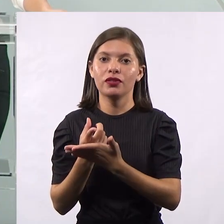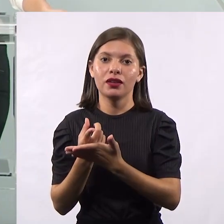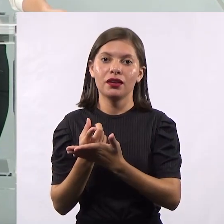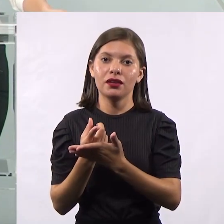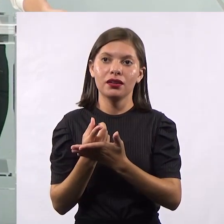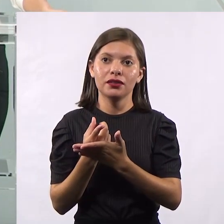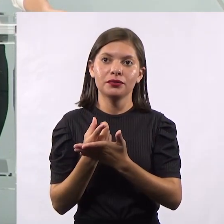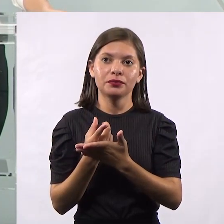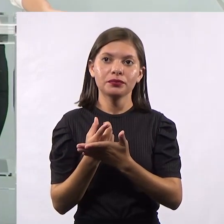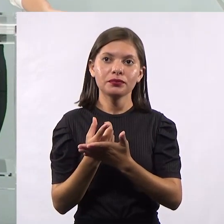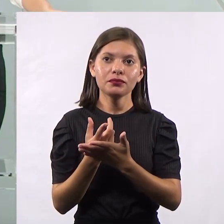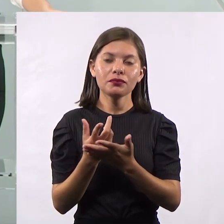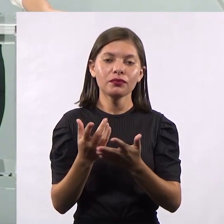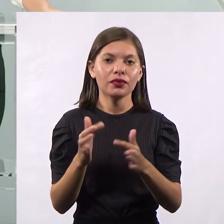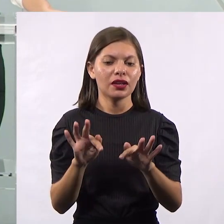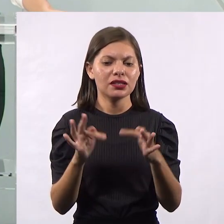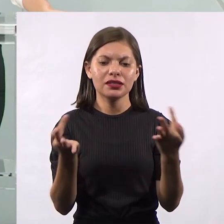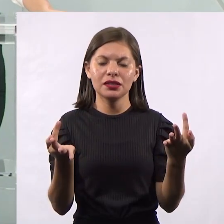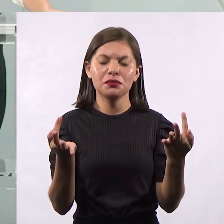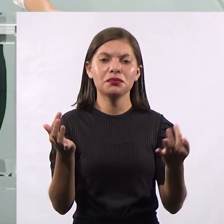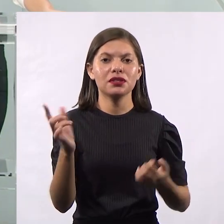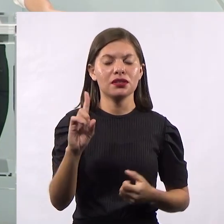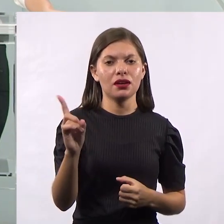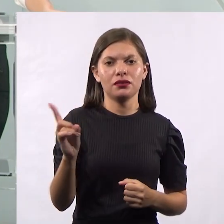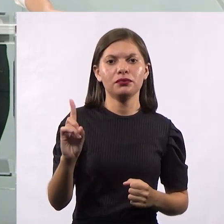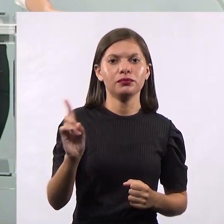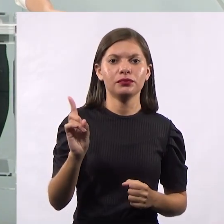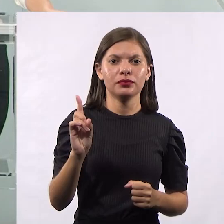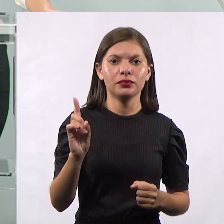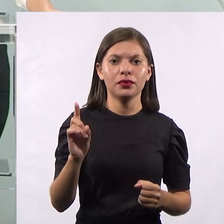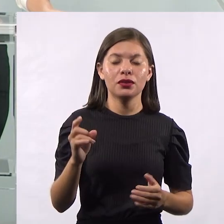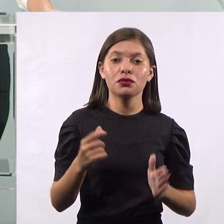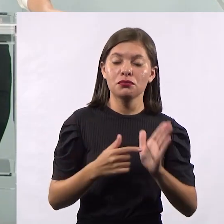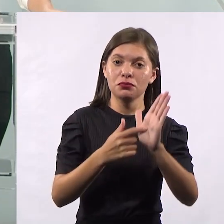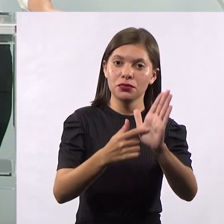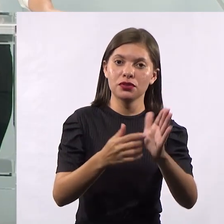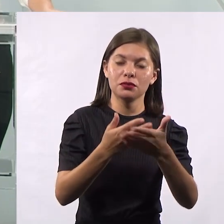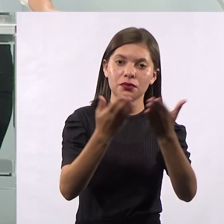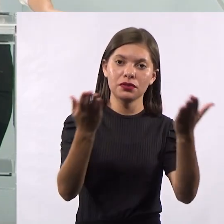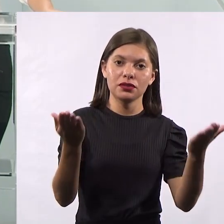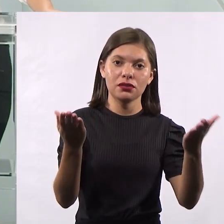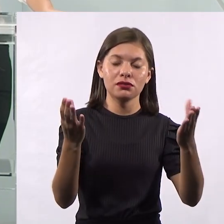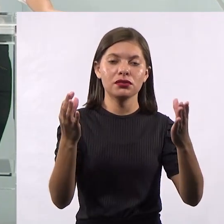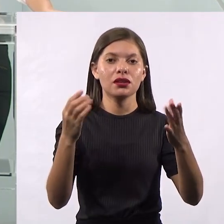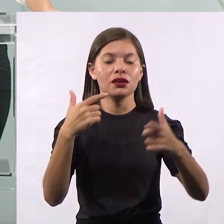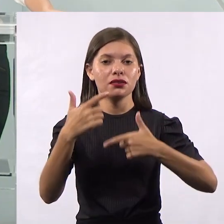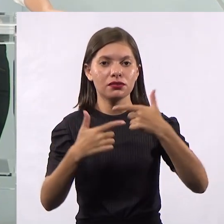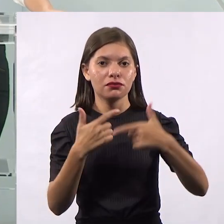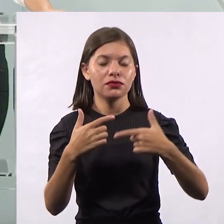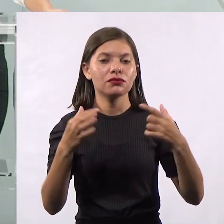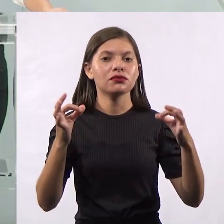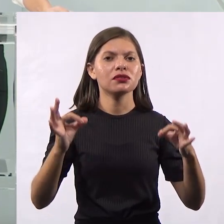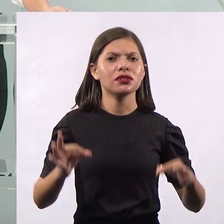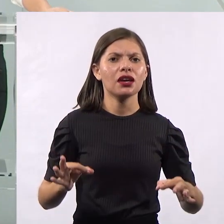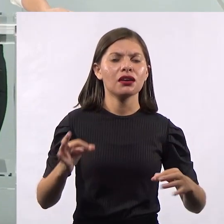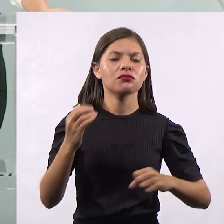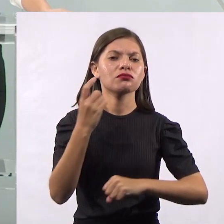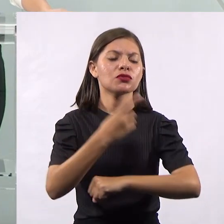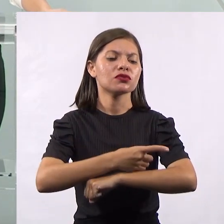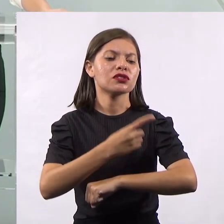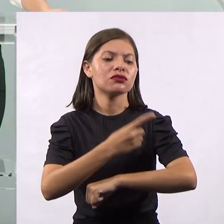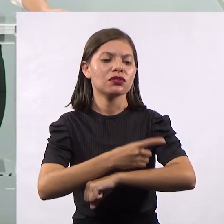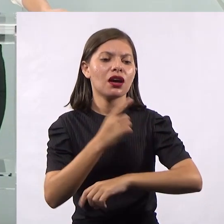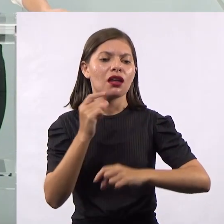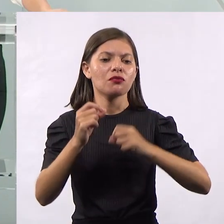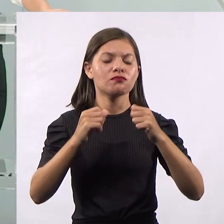que a gente tem que as coisas não são tão simples assim, mas o que eu tô mostrando para vocês é que, o serviço tem que ser adequado e a